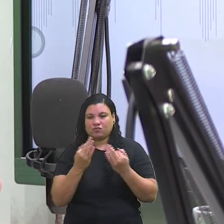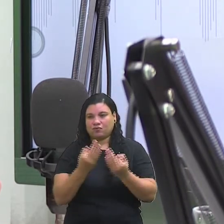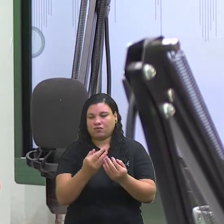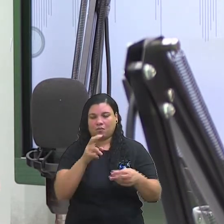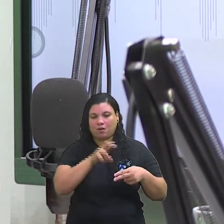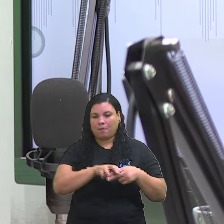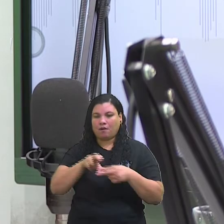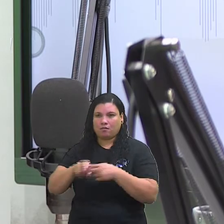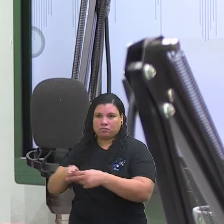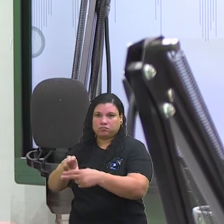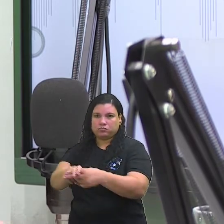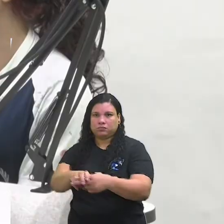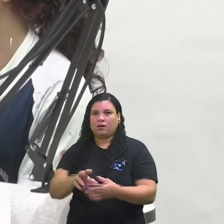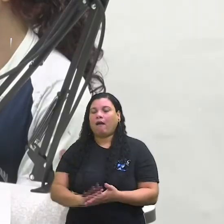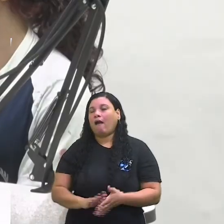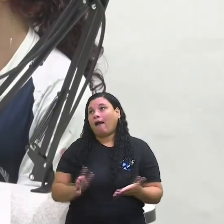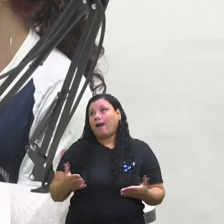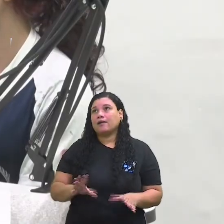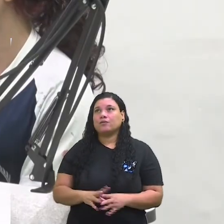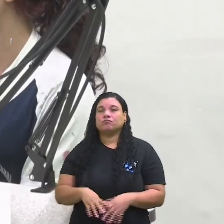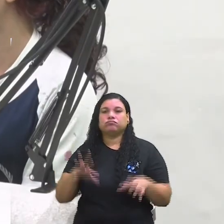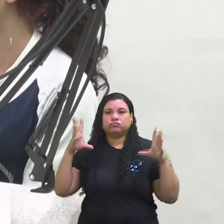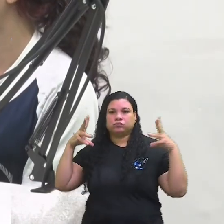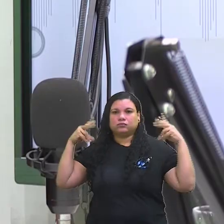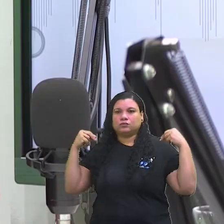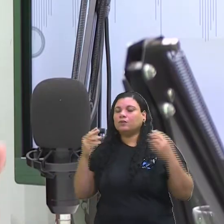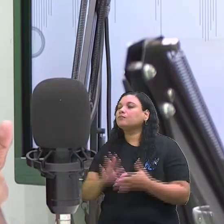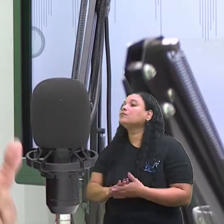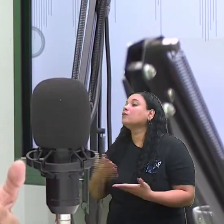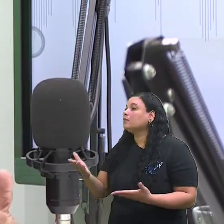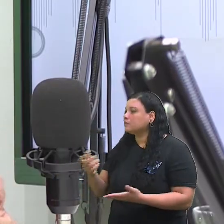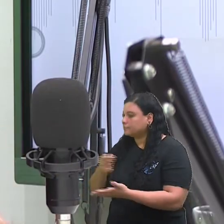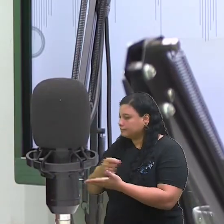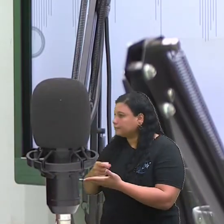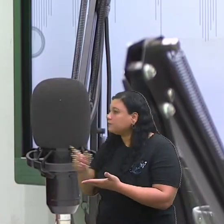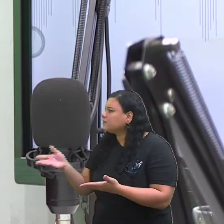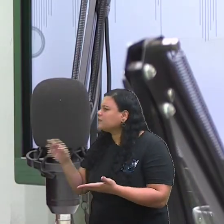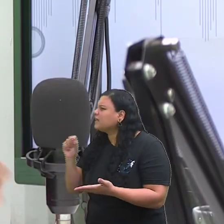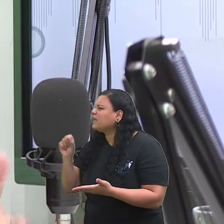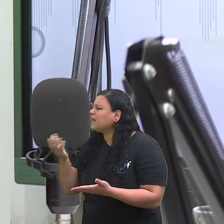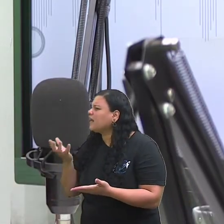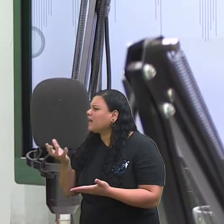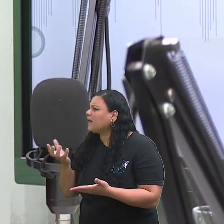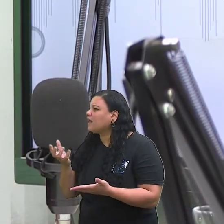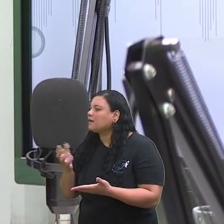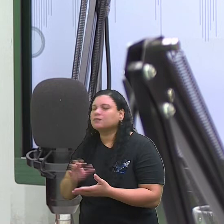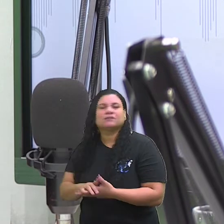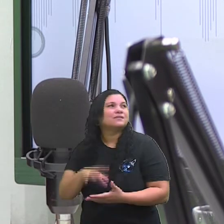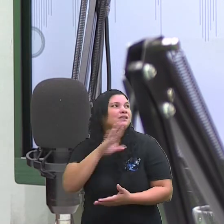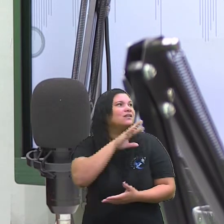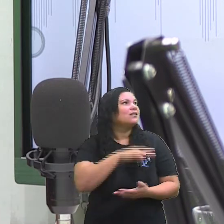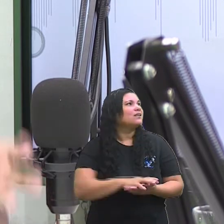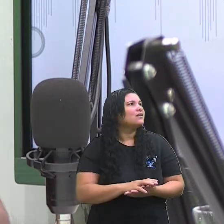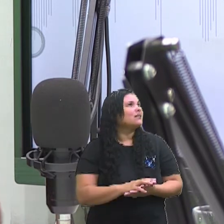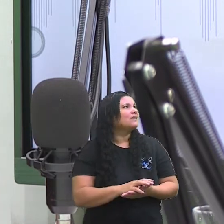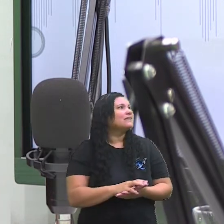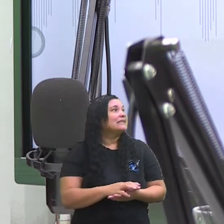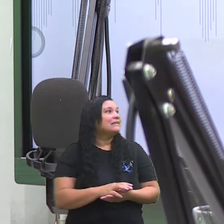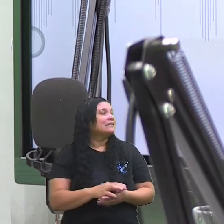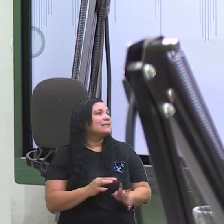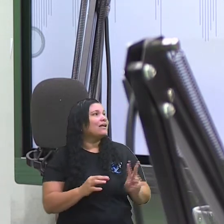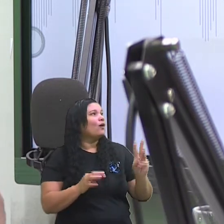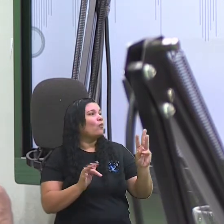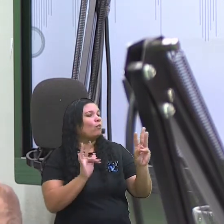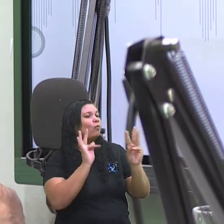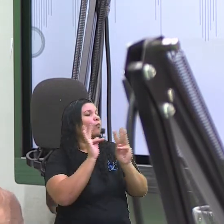É a primeira pergunta, né? Sim, vem pede o cardápio. Exatamente, aí seria um momento oportuno para que nós agora, como família, nos assentemos à mesa,